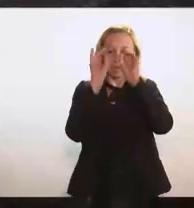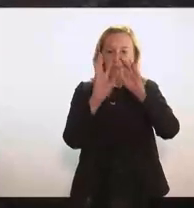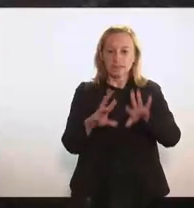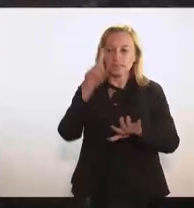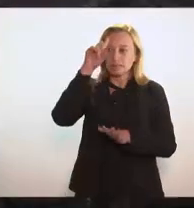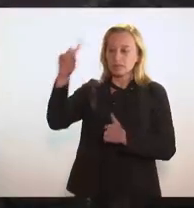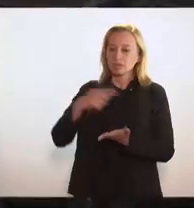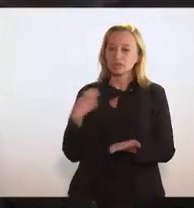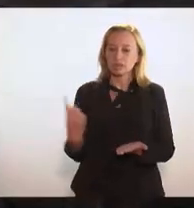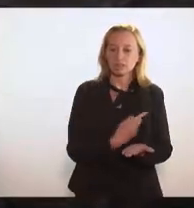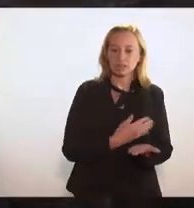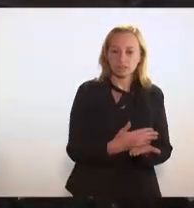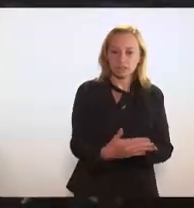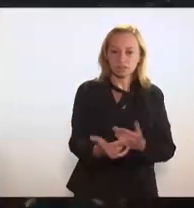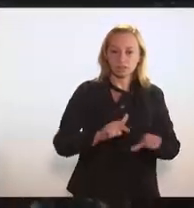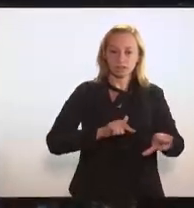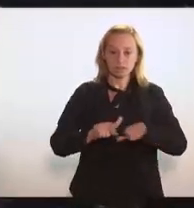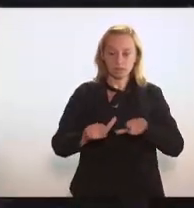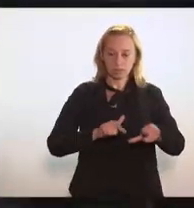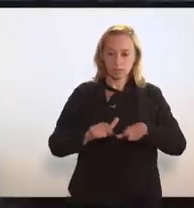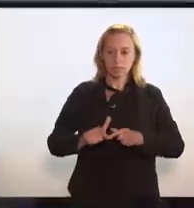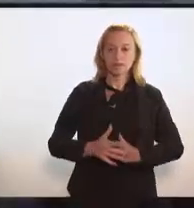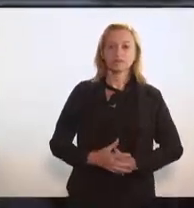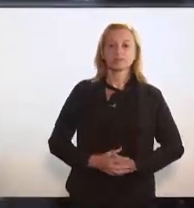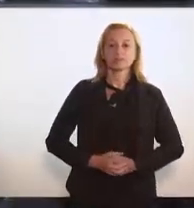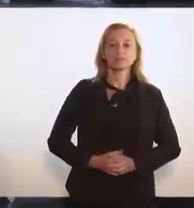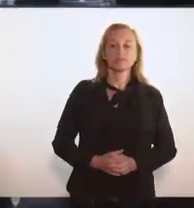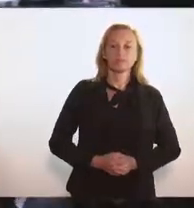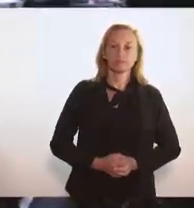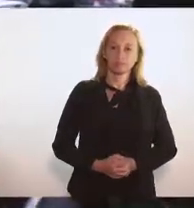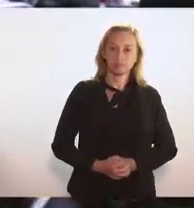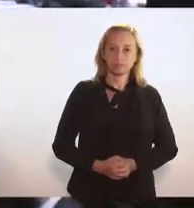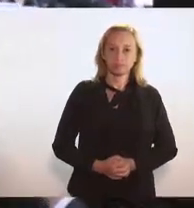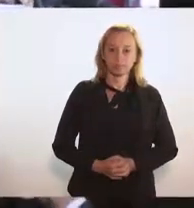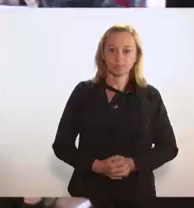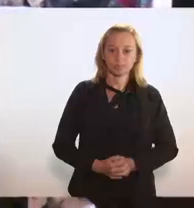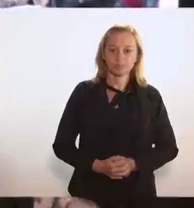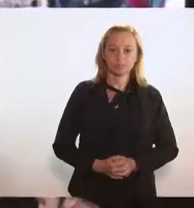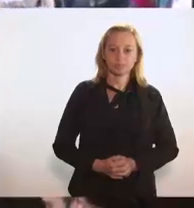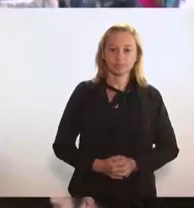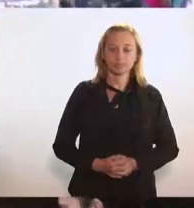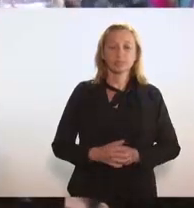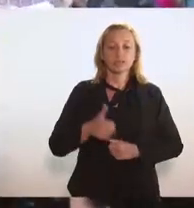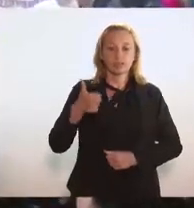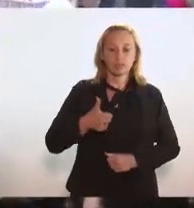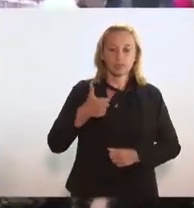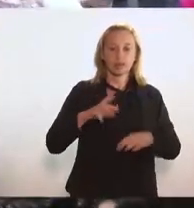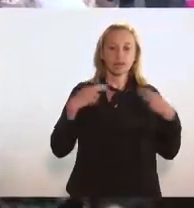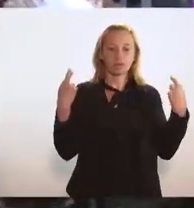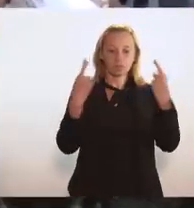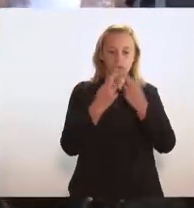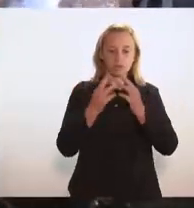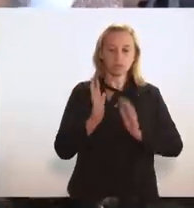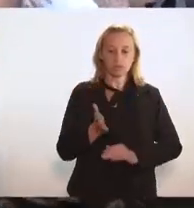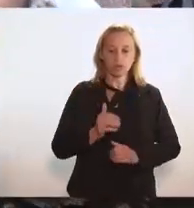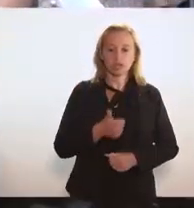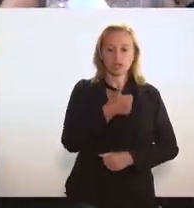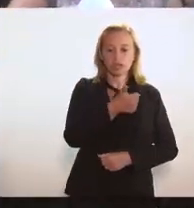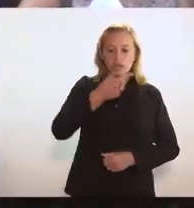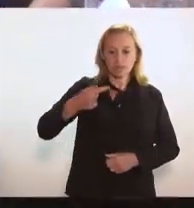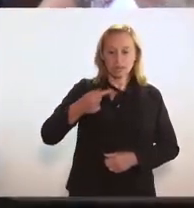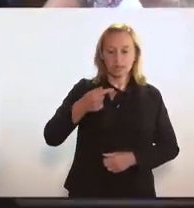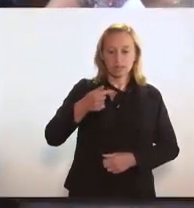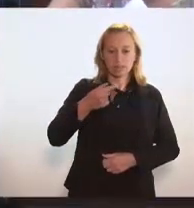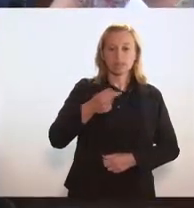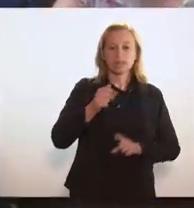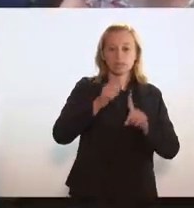Sob a proteção de Deus, iniciamos os nossos trabalhos. Está aberta a primeira sessão do dia 17 de